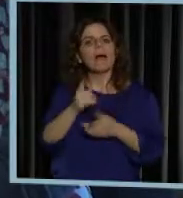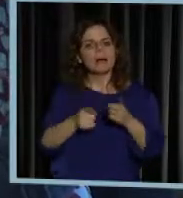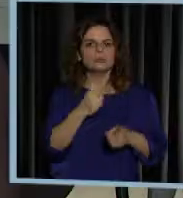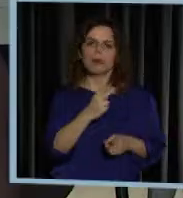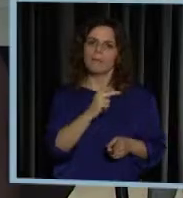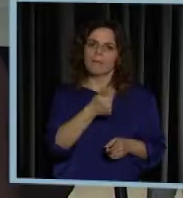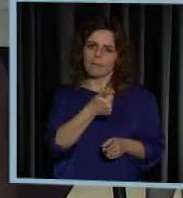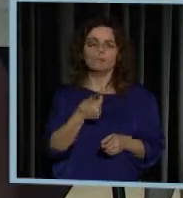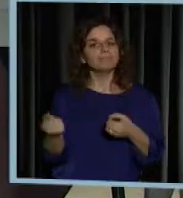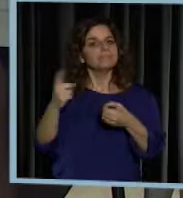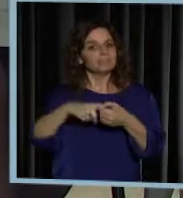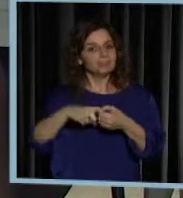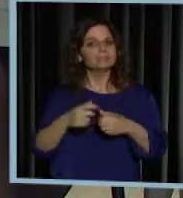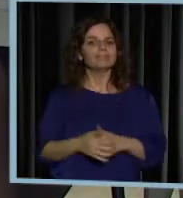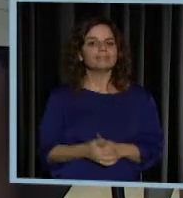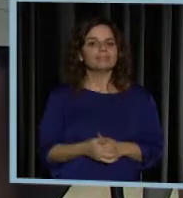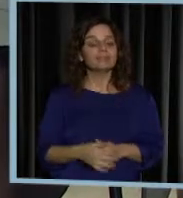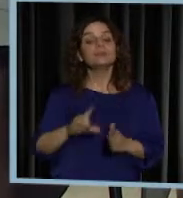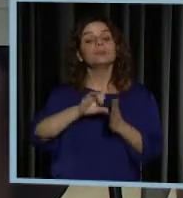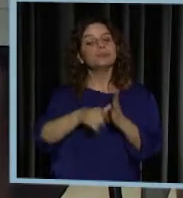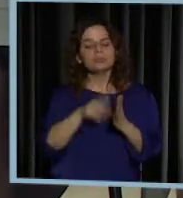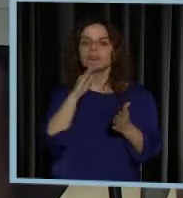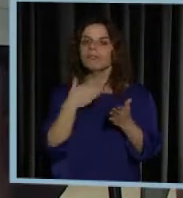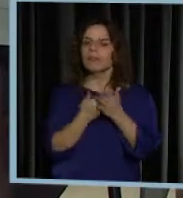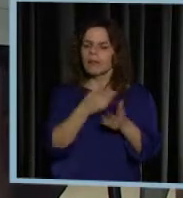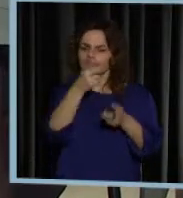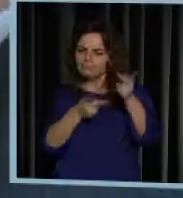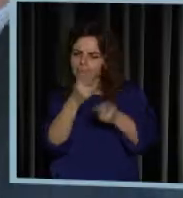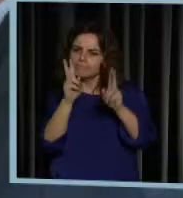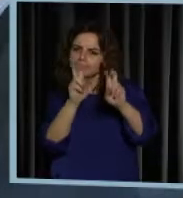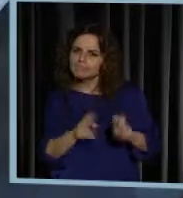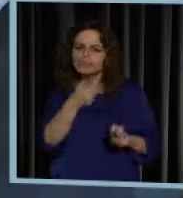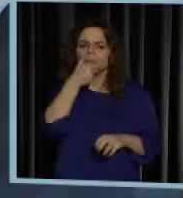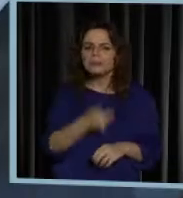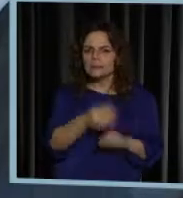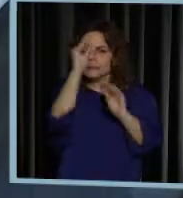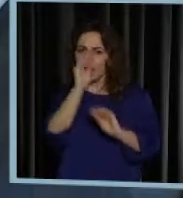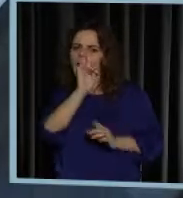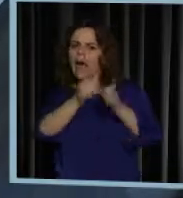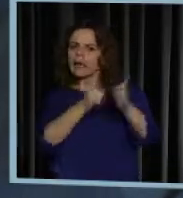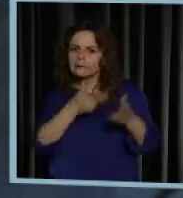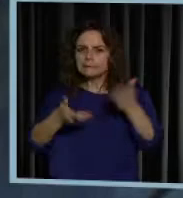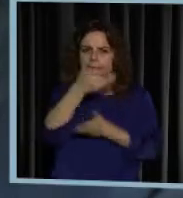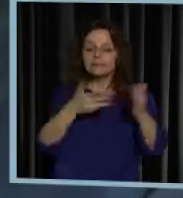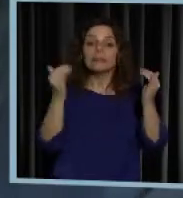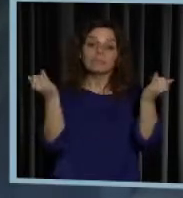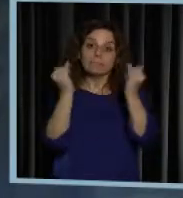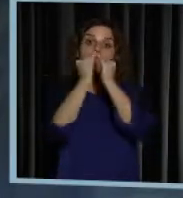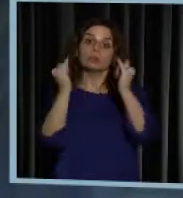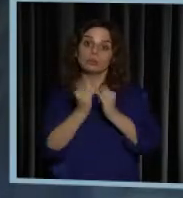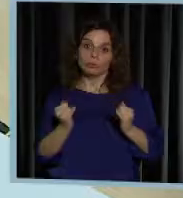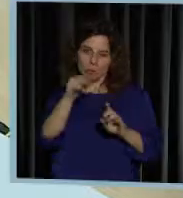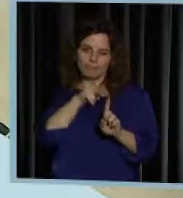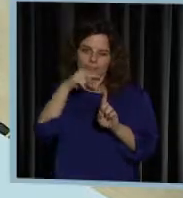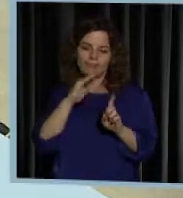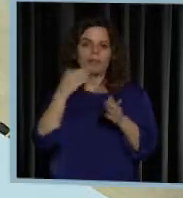a UAB é parceira. O projeto tem permitido a análise de experiências educativas numa perspectiva internacional,